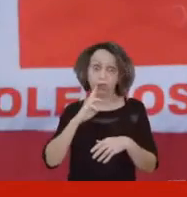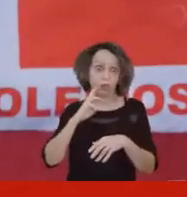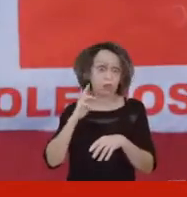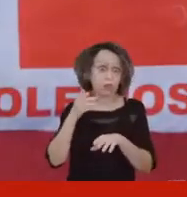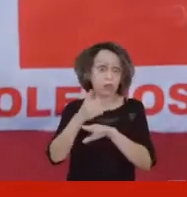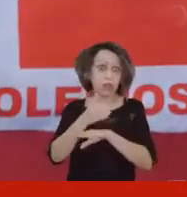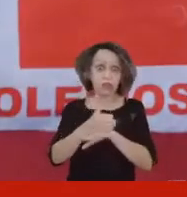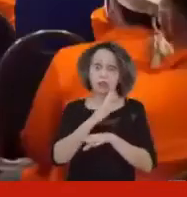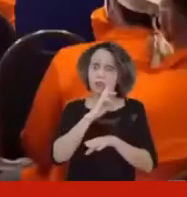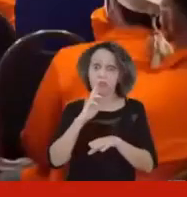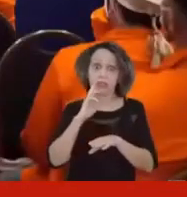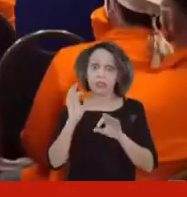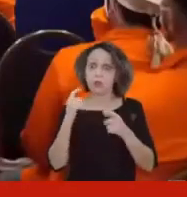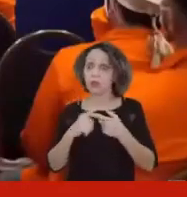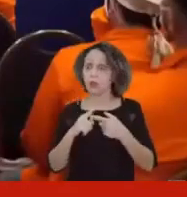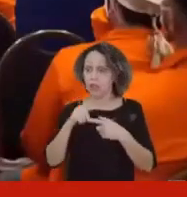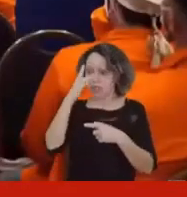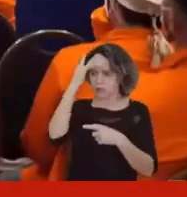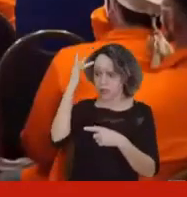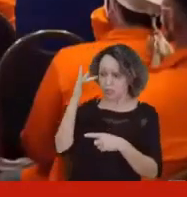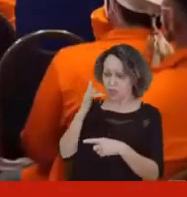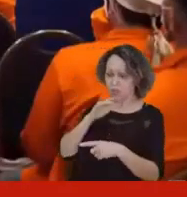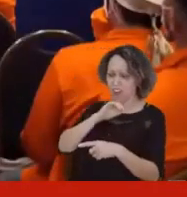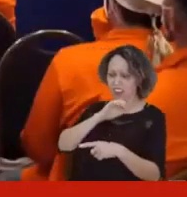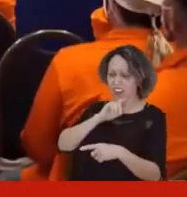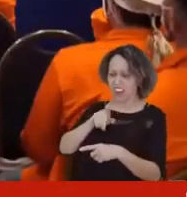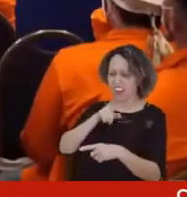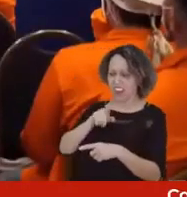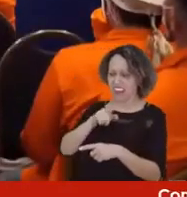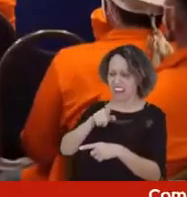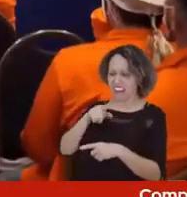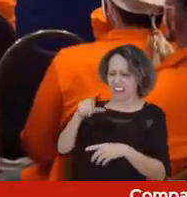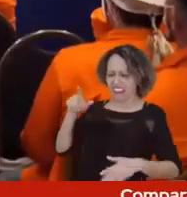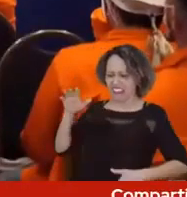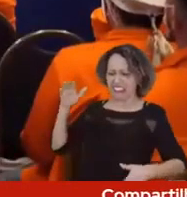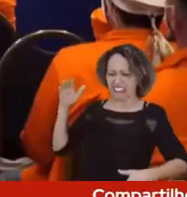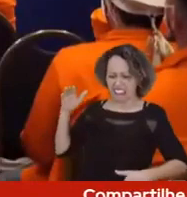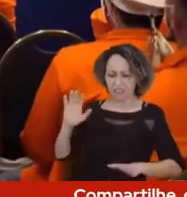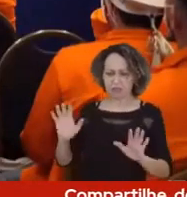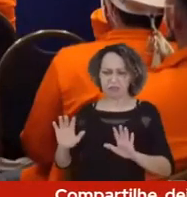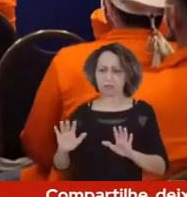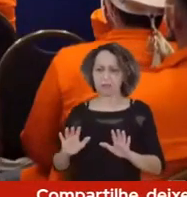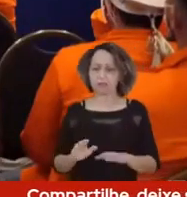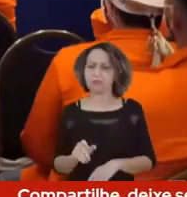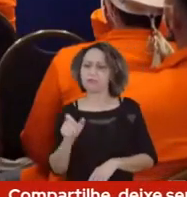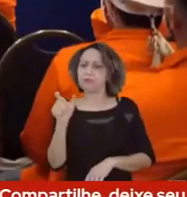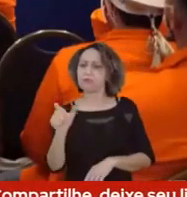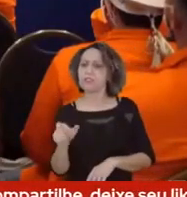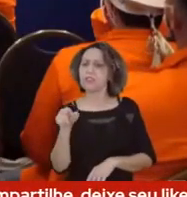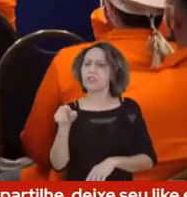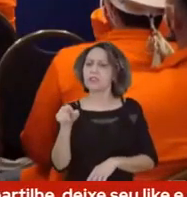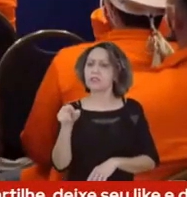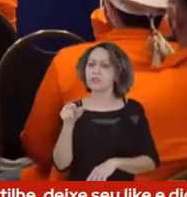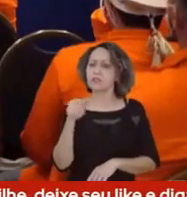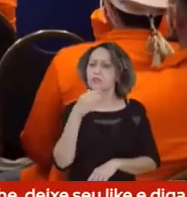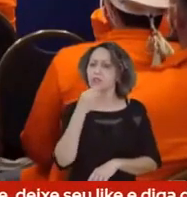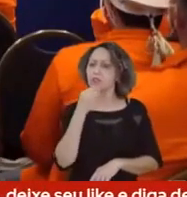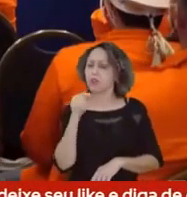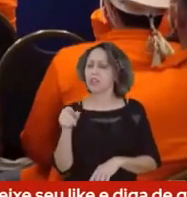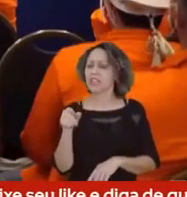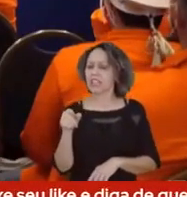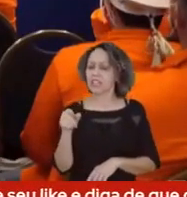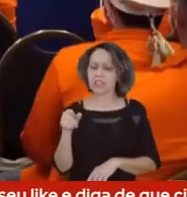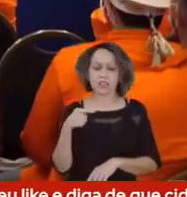teve uma derrota enorme no conselho da Petrobras, porque era petista, porque era sindicalista, porque